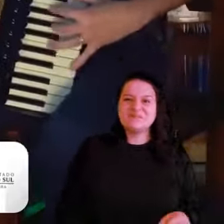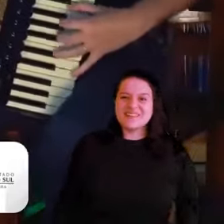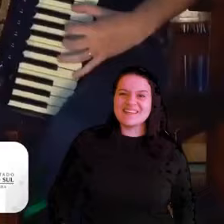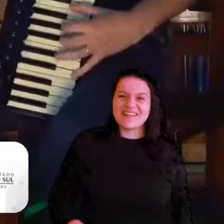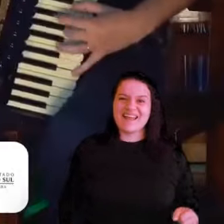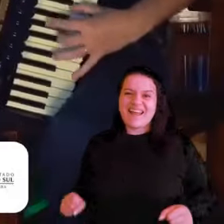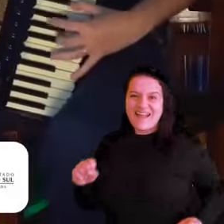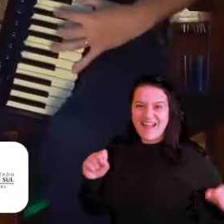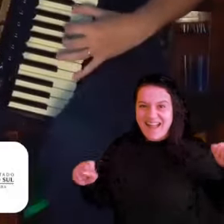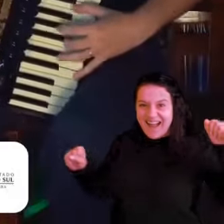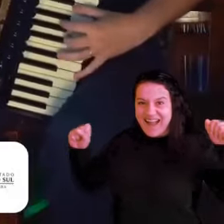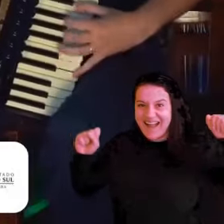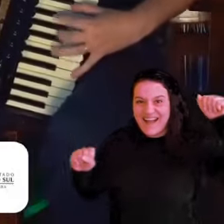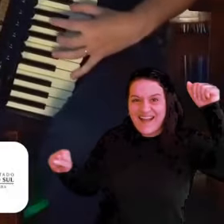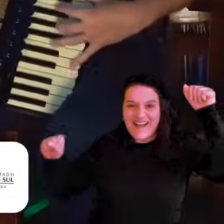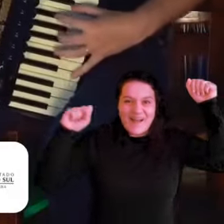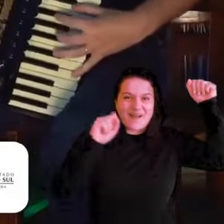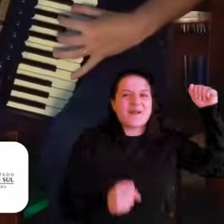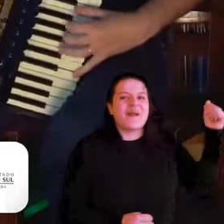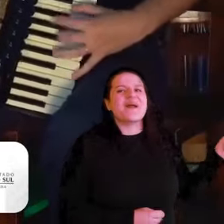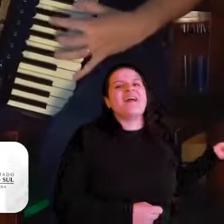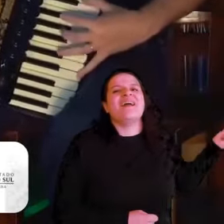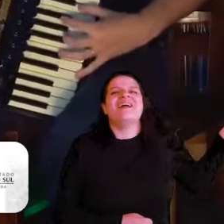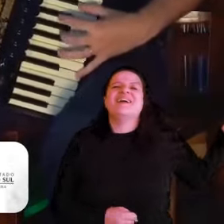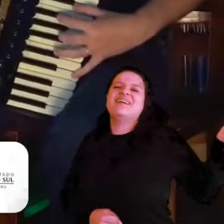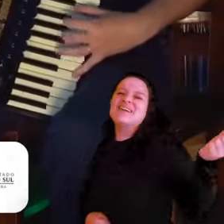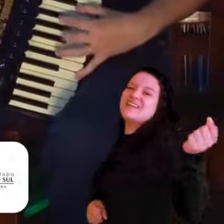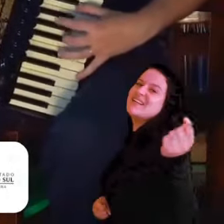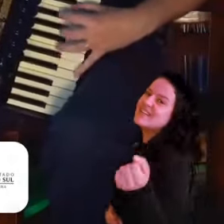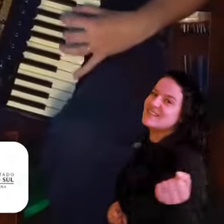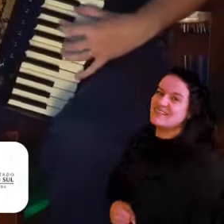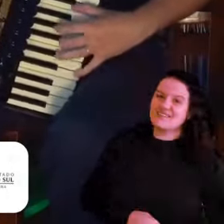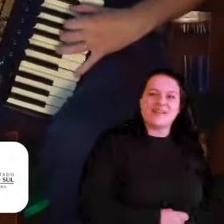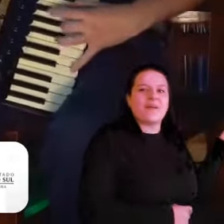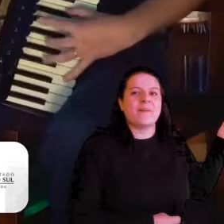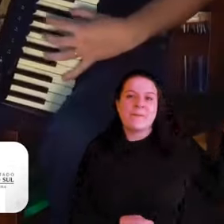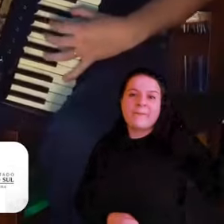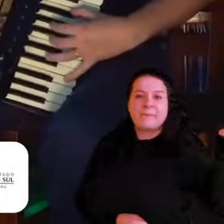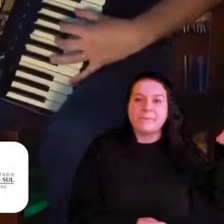Aí o Chacoalho!